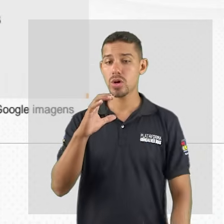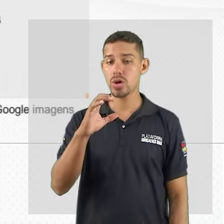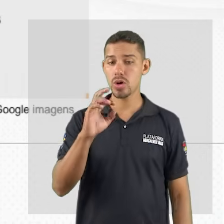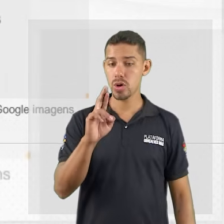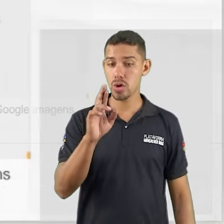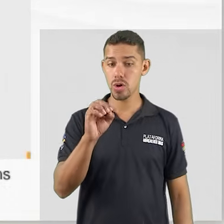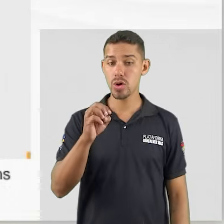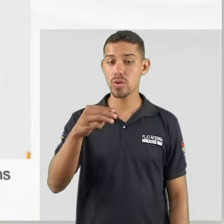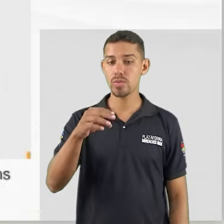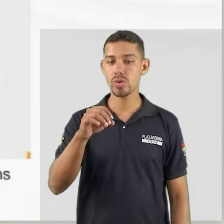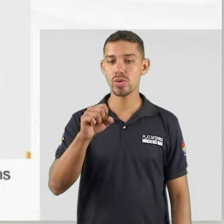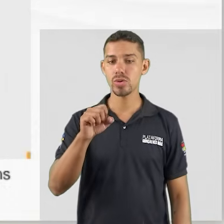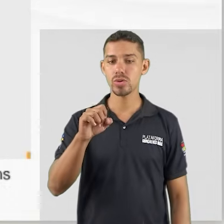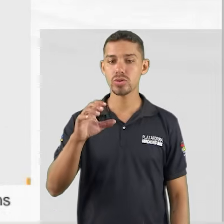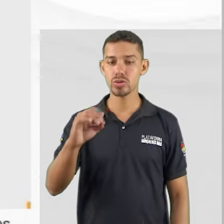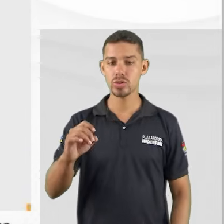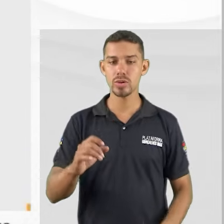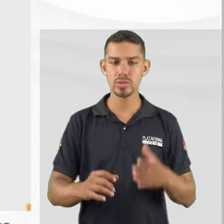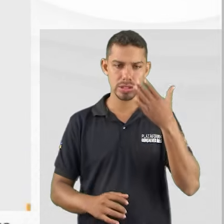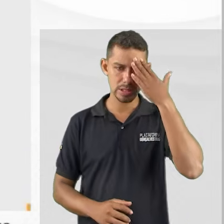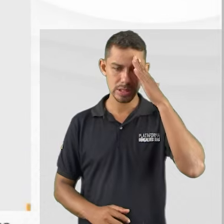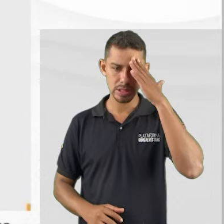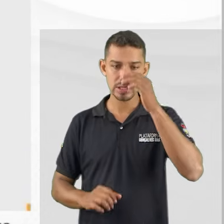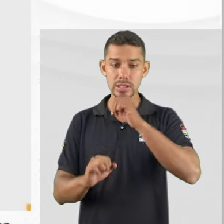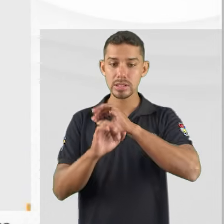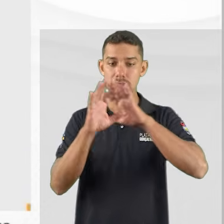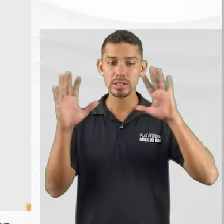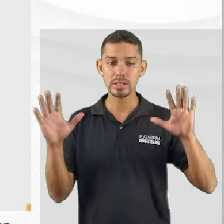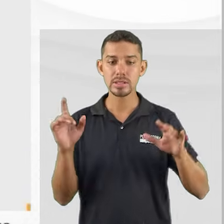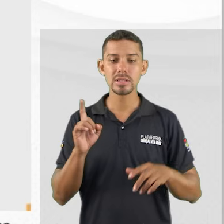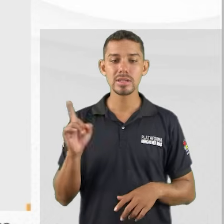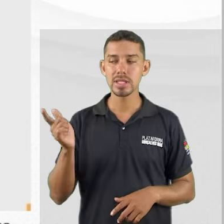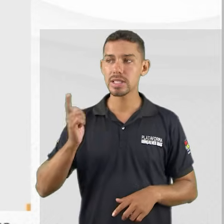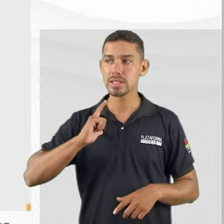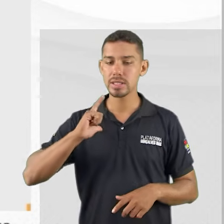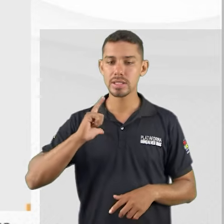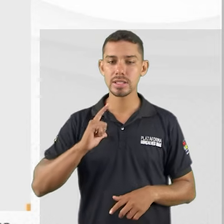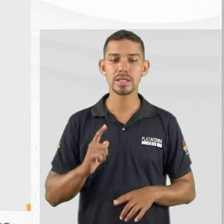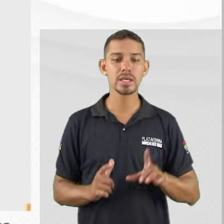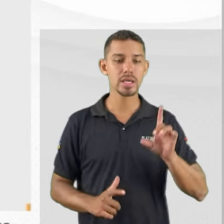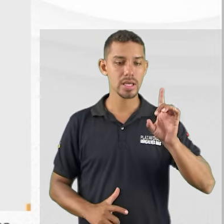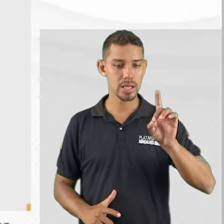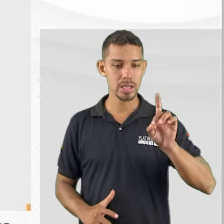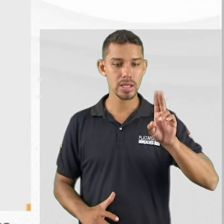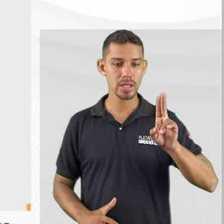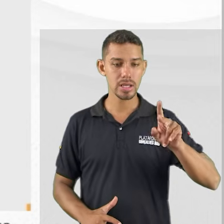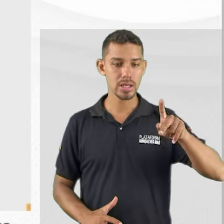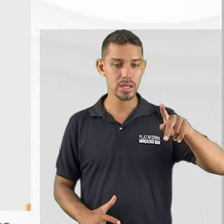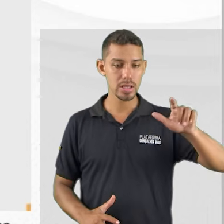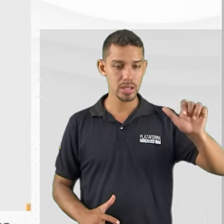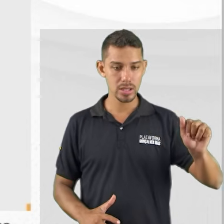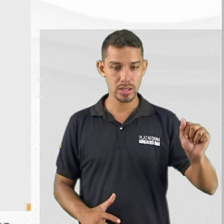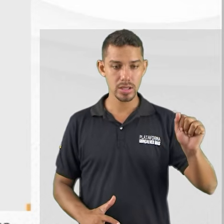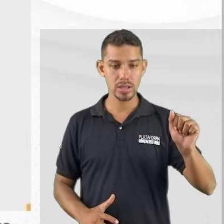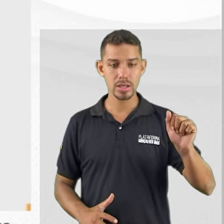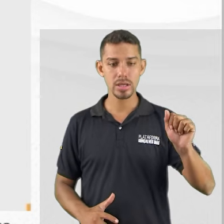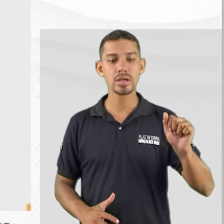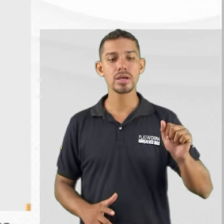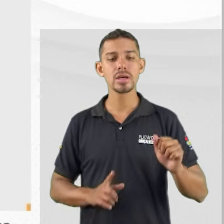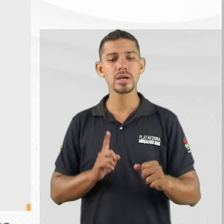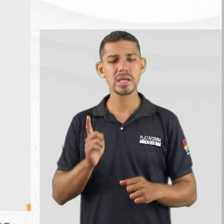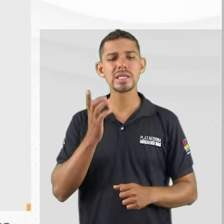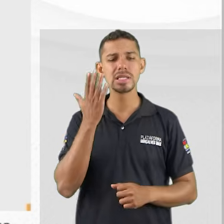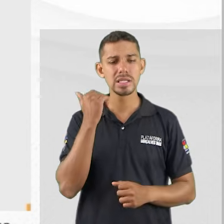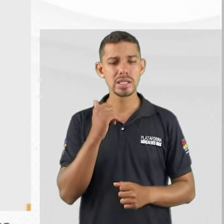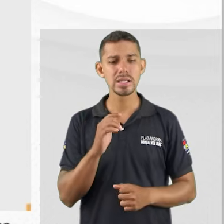acompanha aqui comigo, vai ficar tranquilo de entender. Aqui a gente tem a dupla hélice, né? O DNA. Eu já sei que é um DNA, por quê?